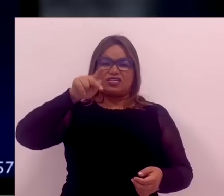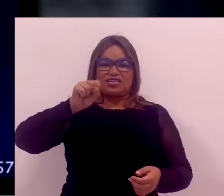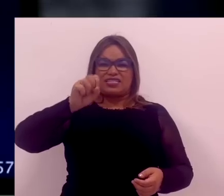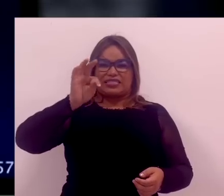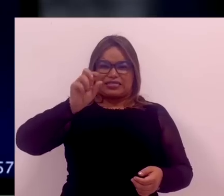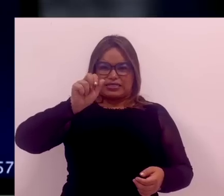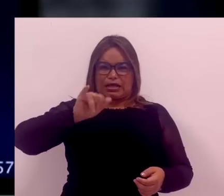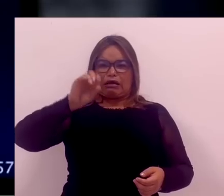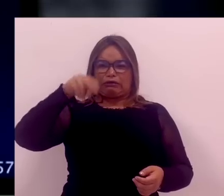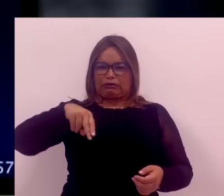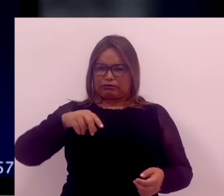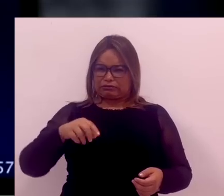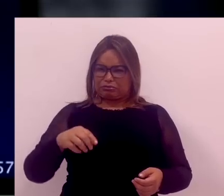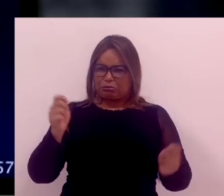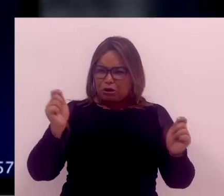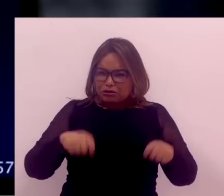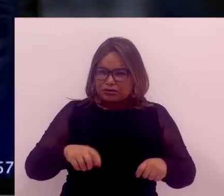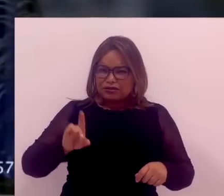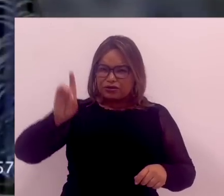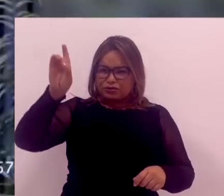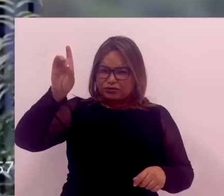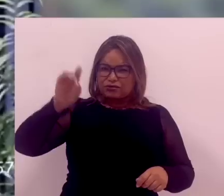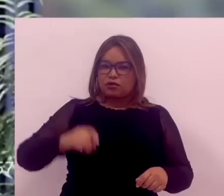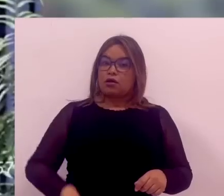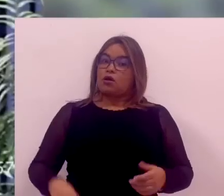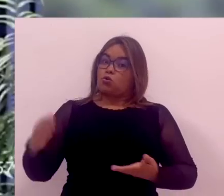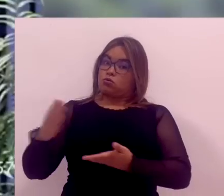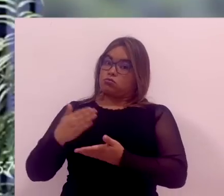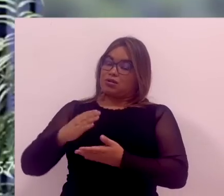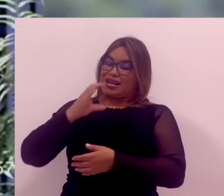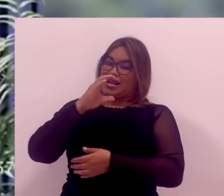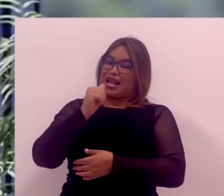vocês concordam? Chamar o meu Deus de Frankenstein?